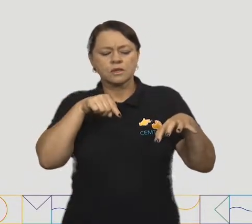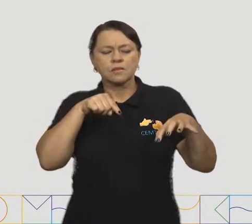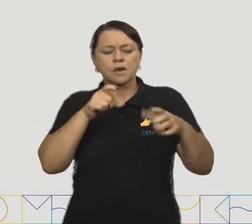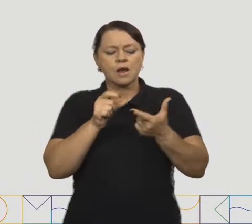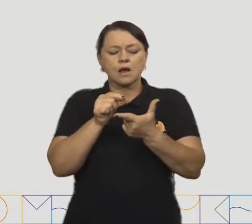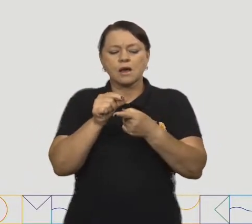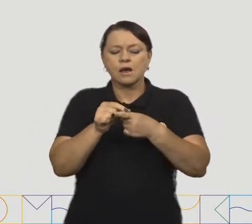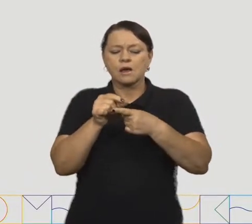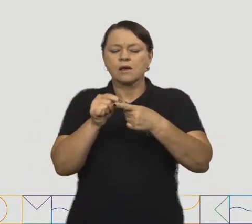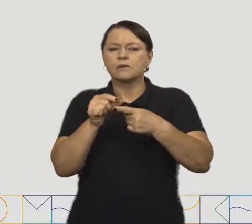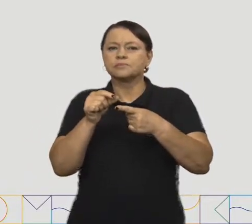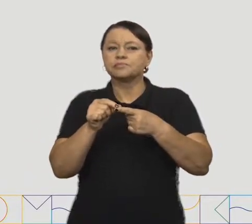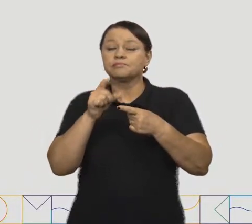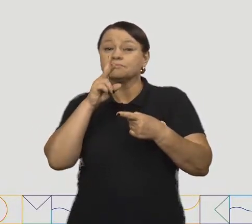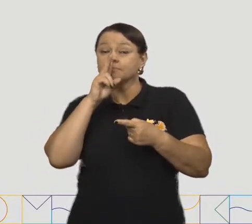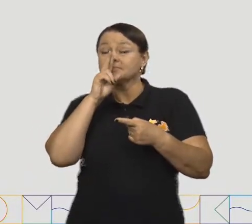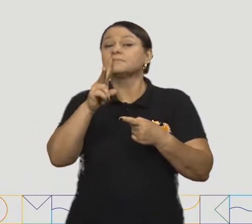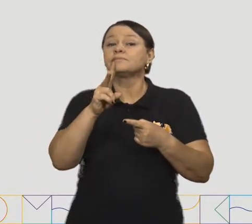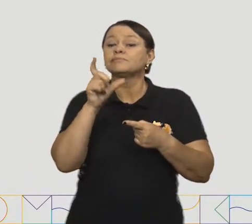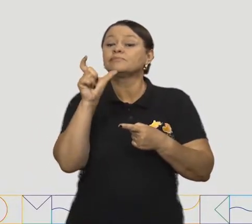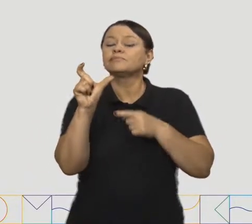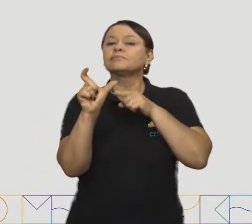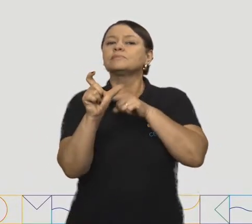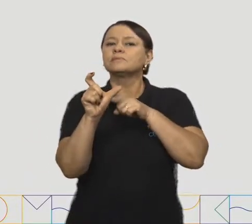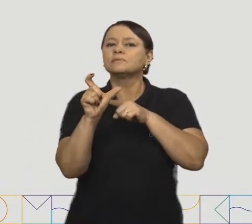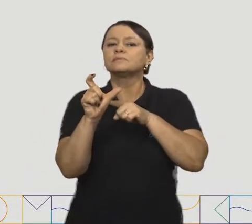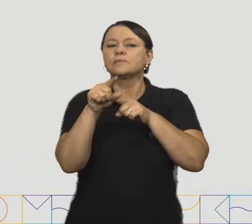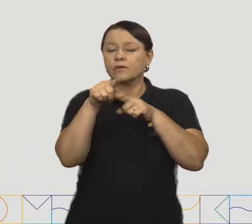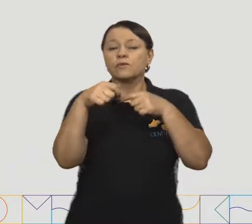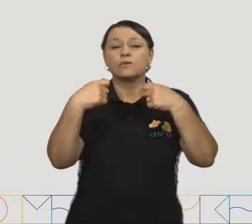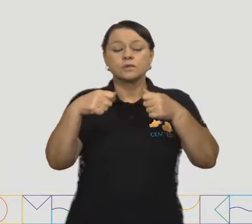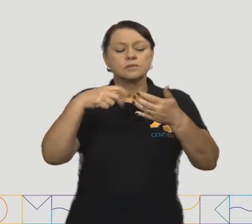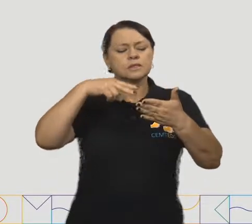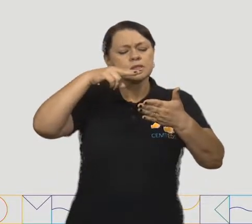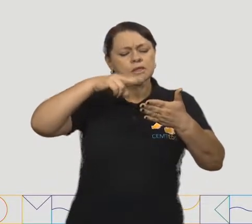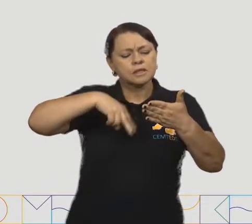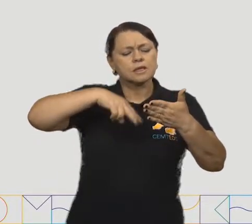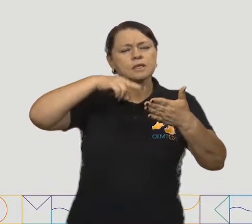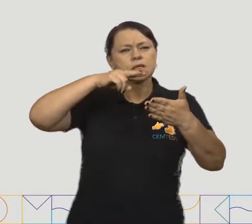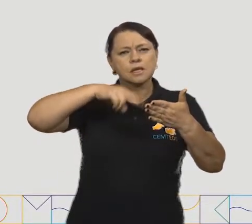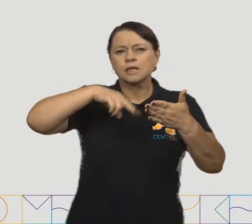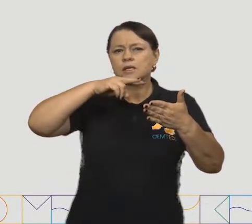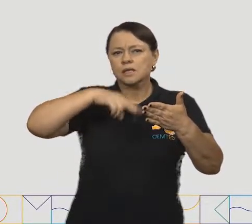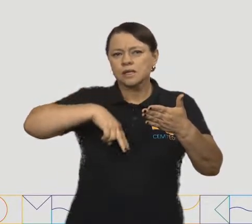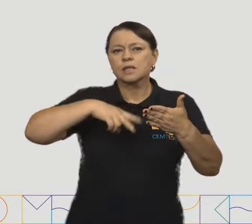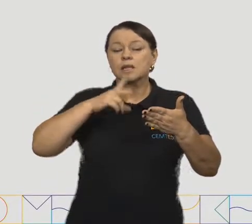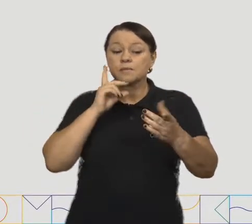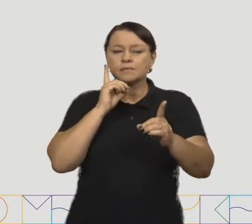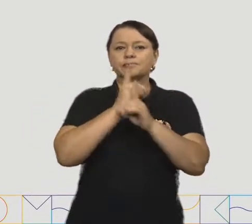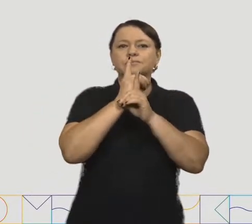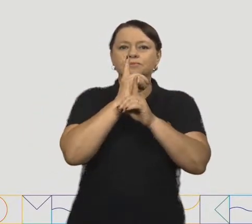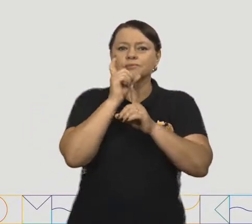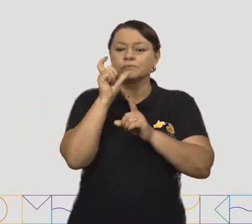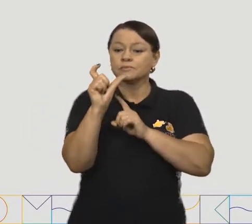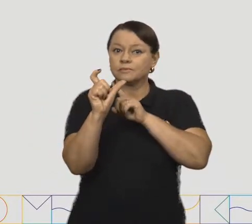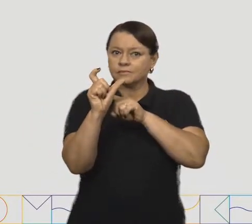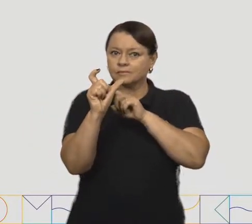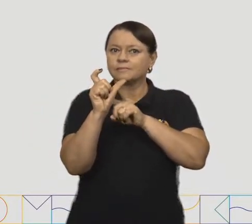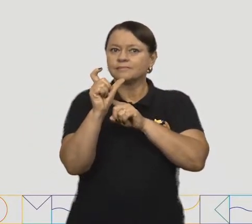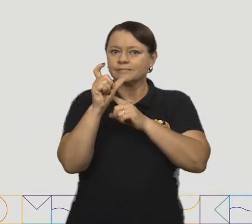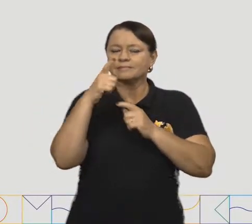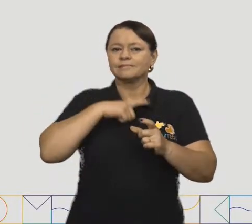lápis, automóvel, álbum, coco, janela, água,